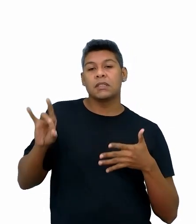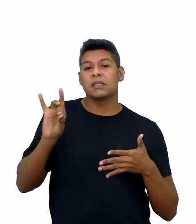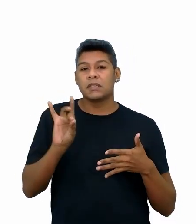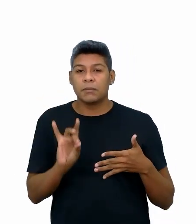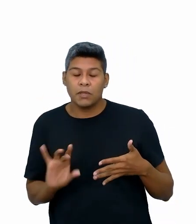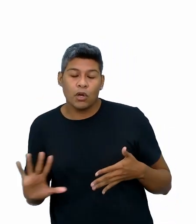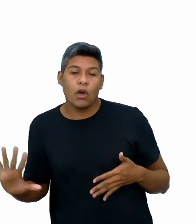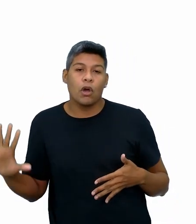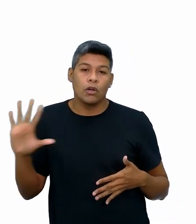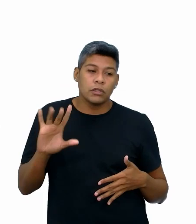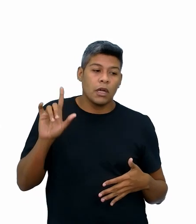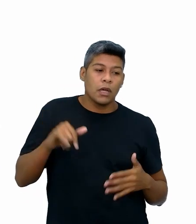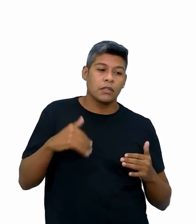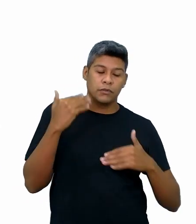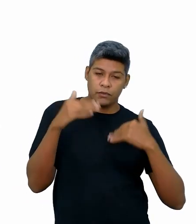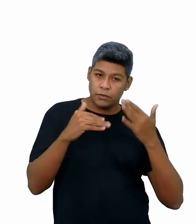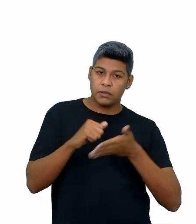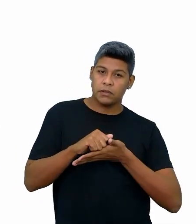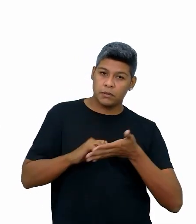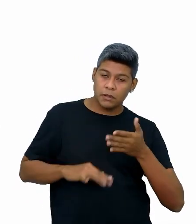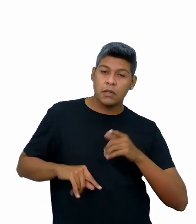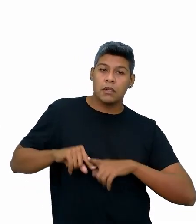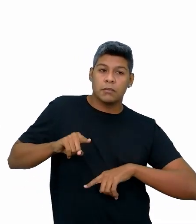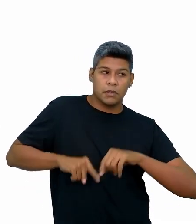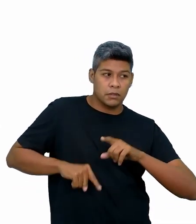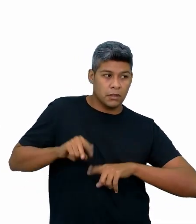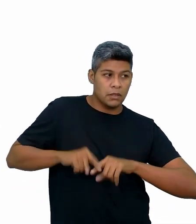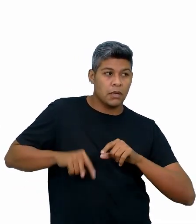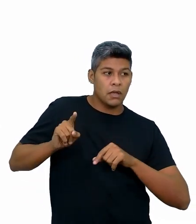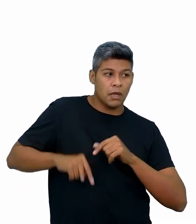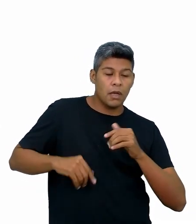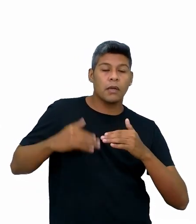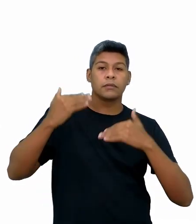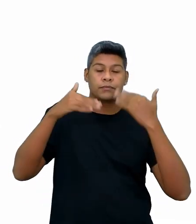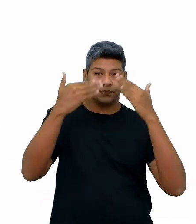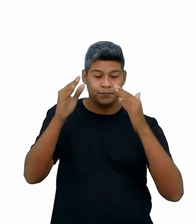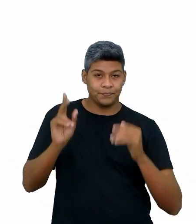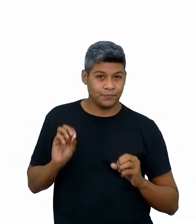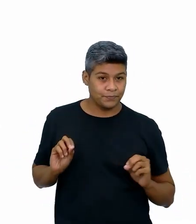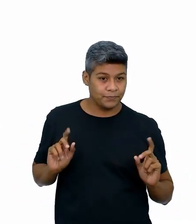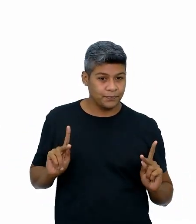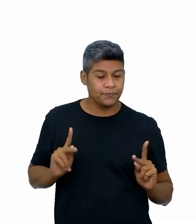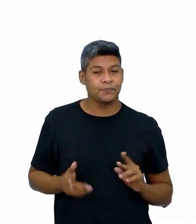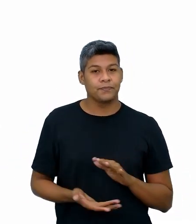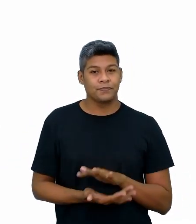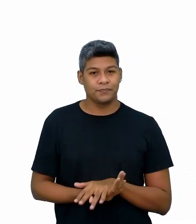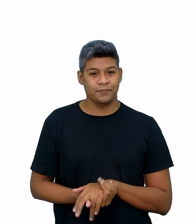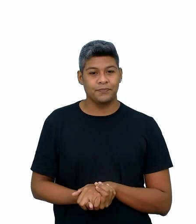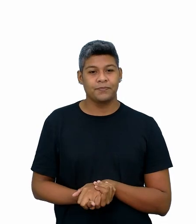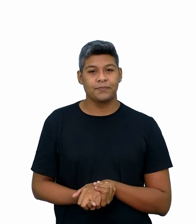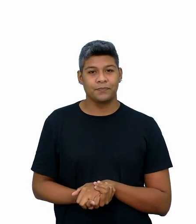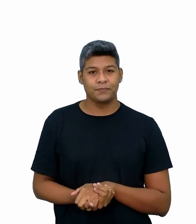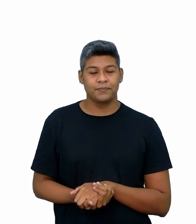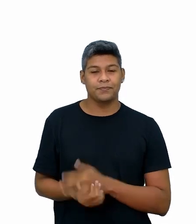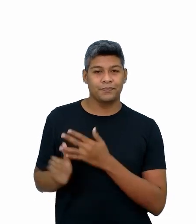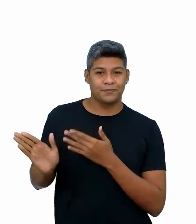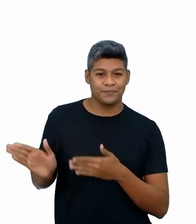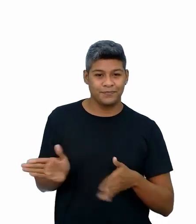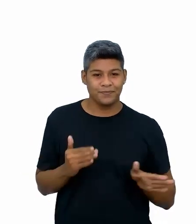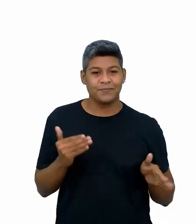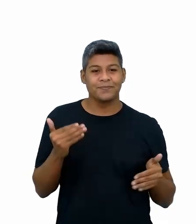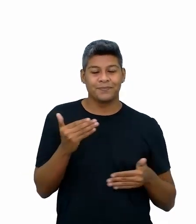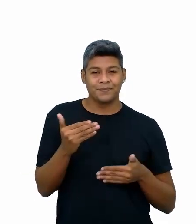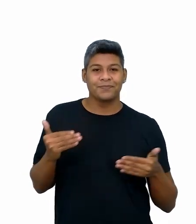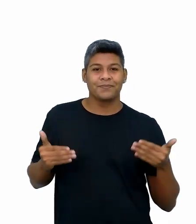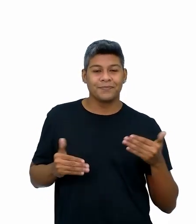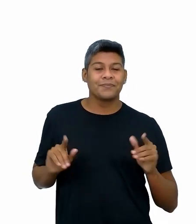das atividades, né, do trabalho e do material que é desenvolvido, tá? Bom, no nosso próximo PPT, nós vamos ter aqui,